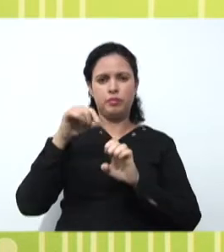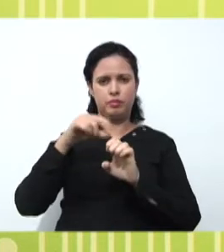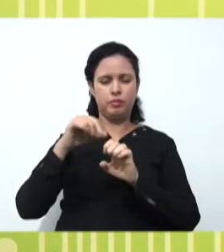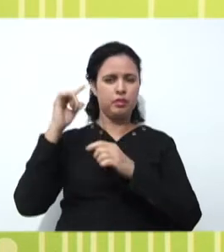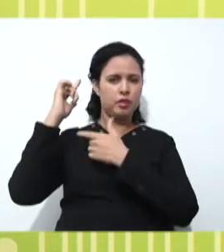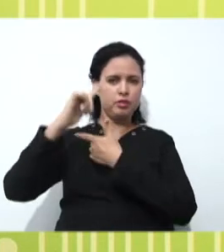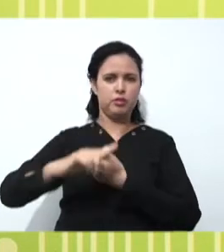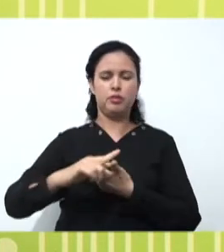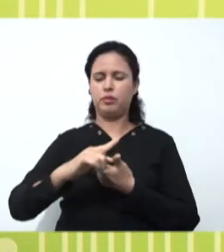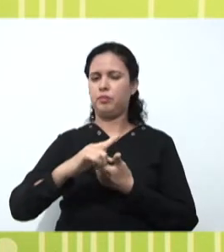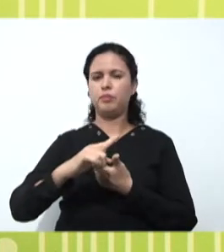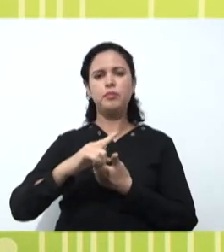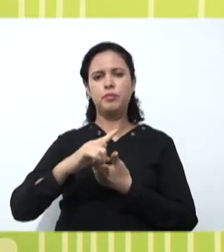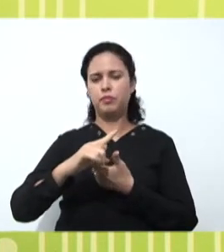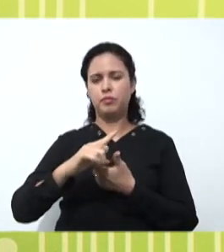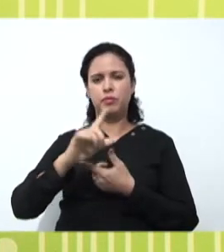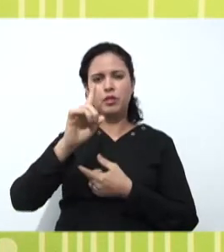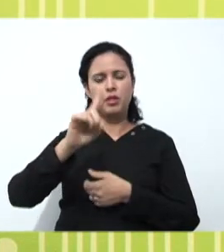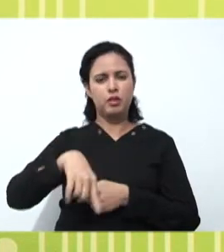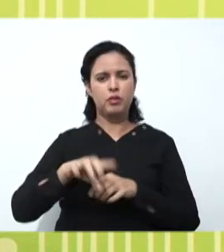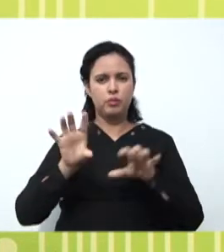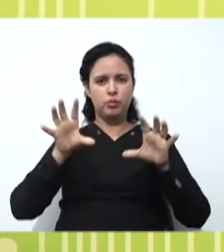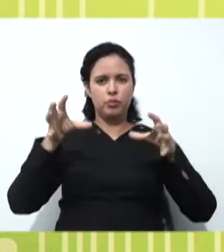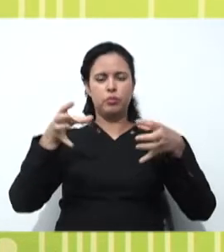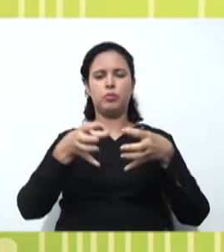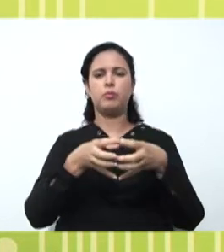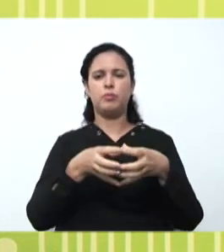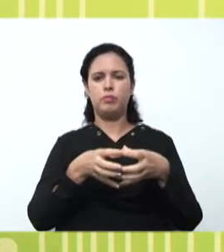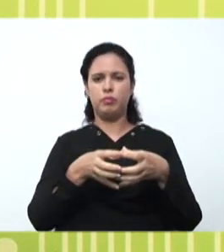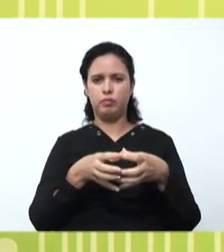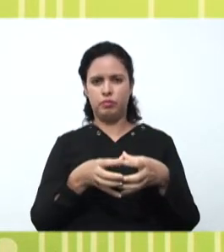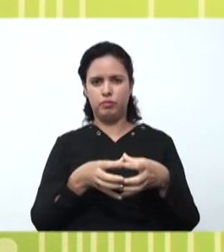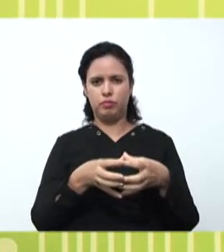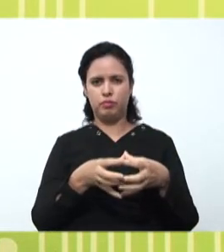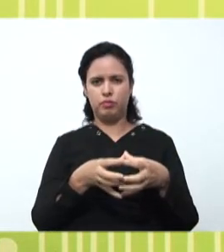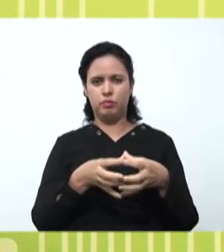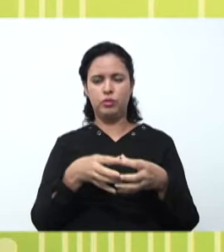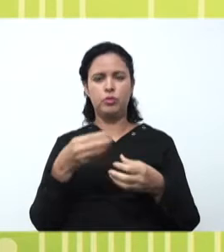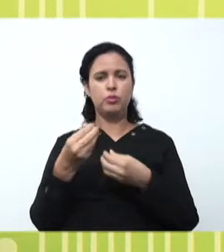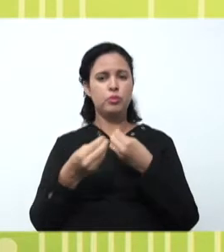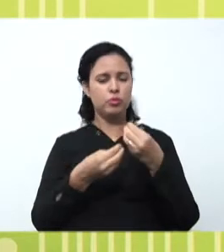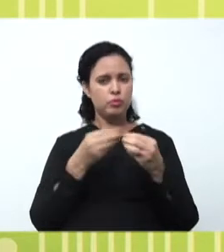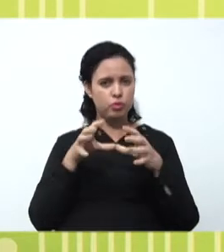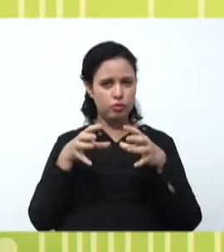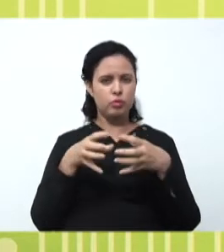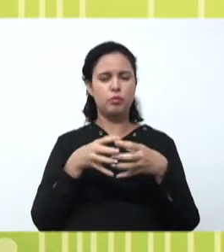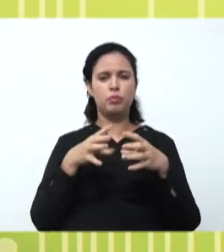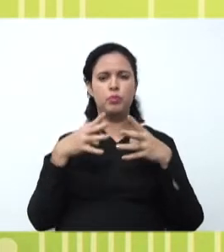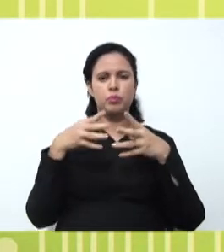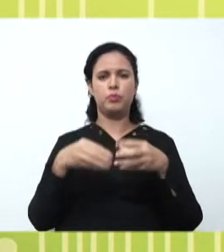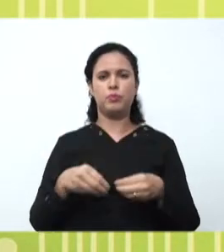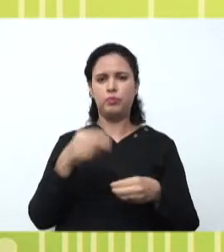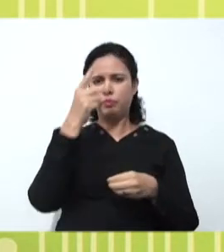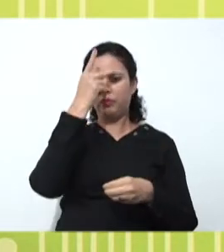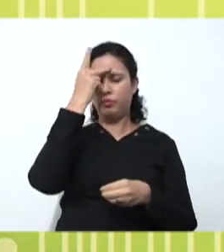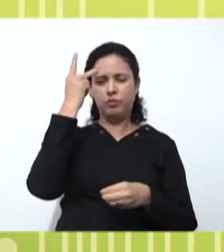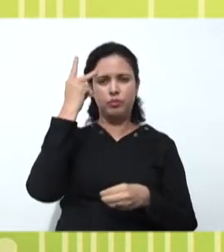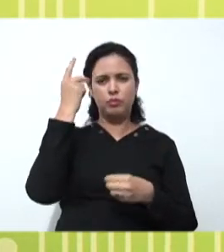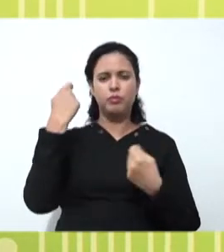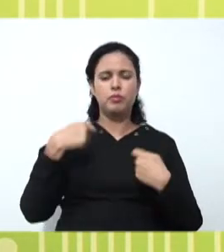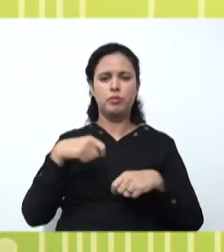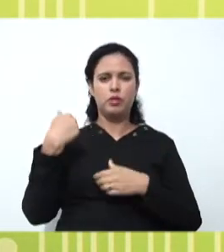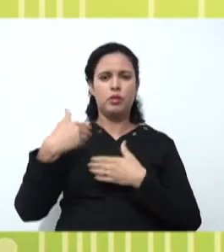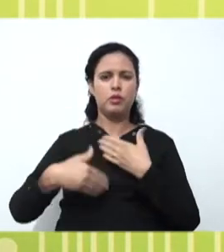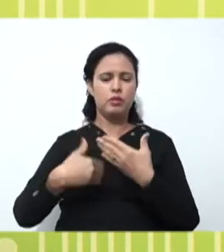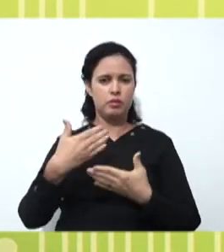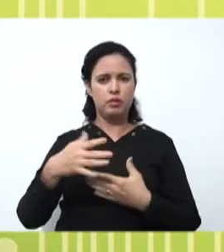é. Ela é um empreendedorismo coletivo e, como coletividade, todas as pessoas devem